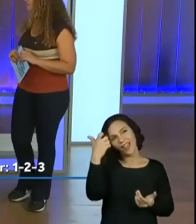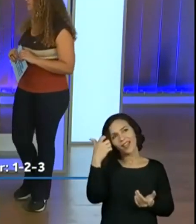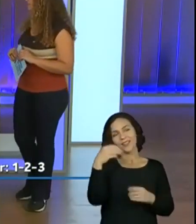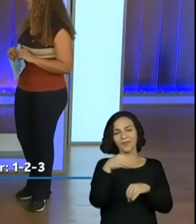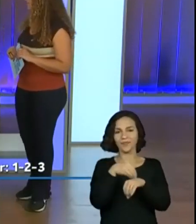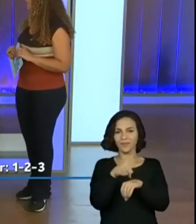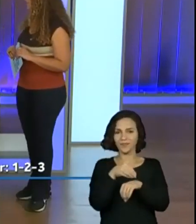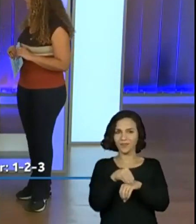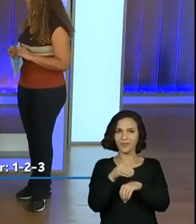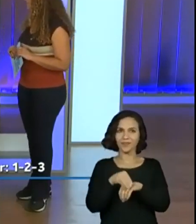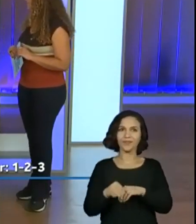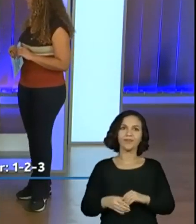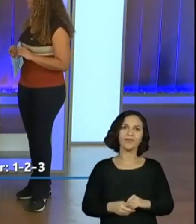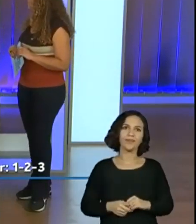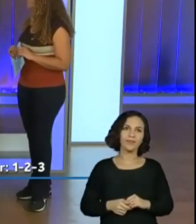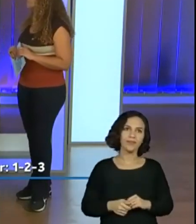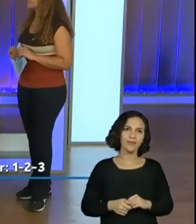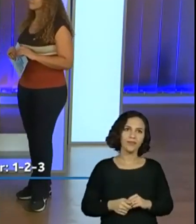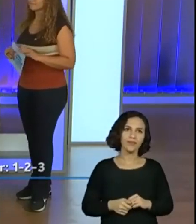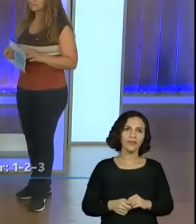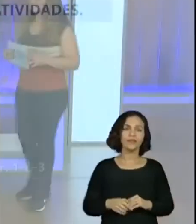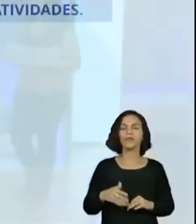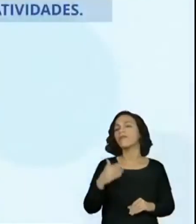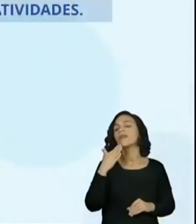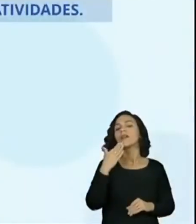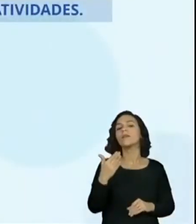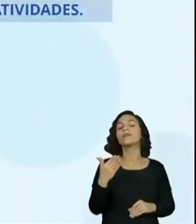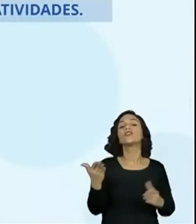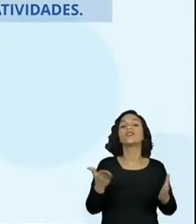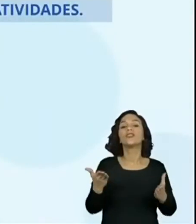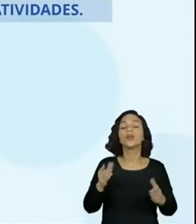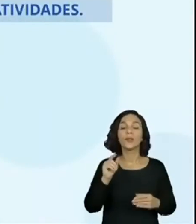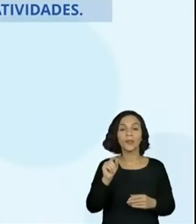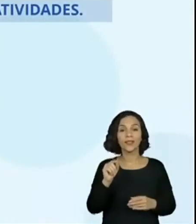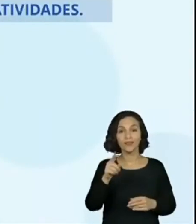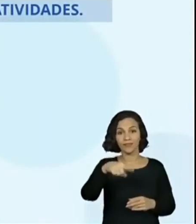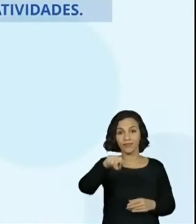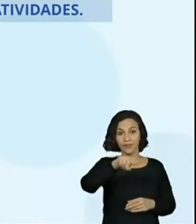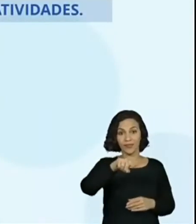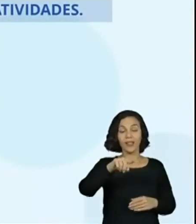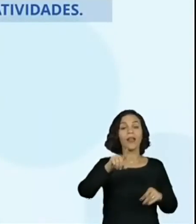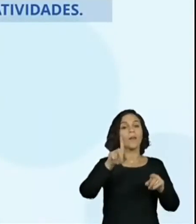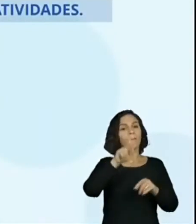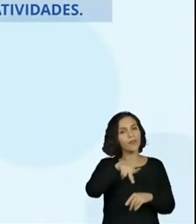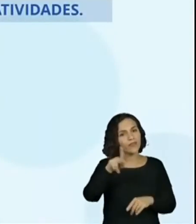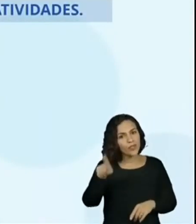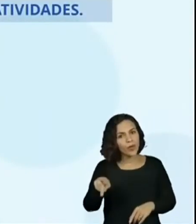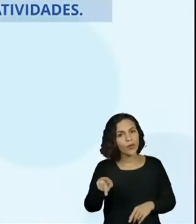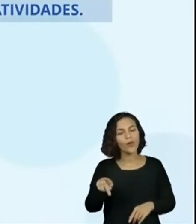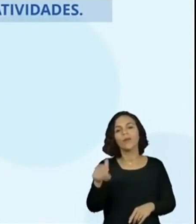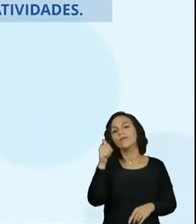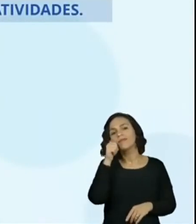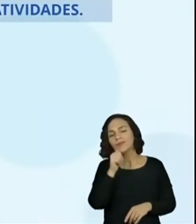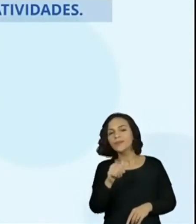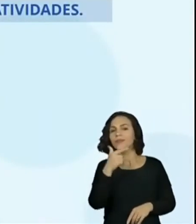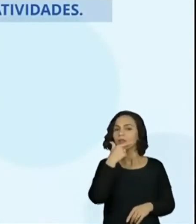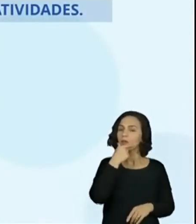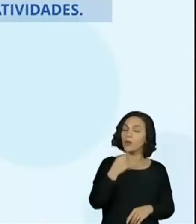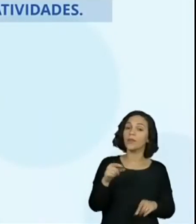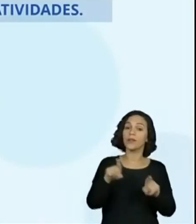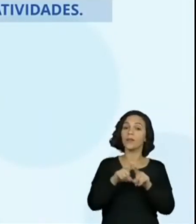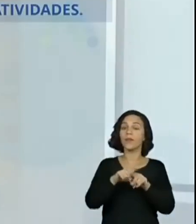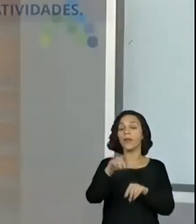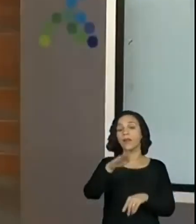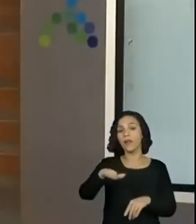vai pedir para vocês. O que eu vou pedir aí para a criançada e para os professores, sim, e professoras? Por